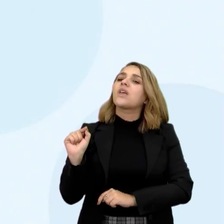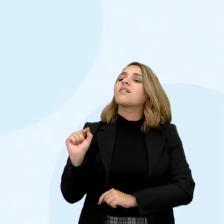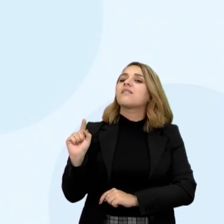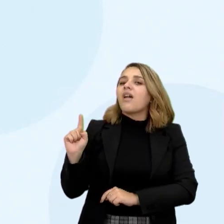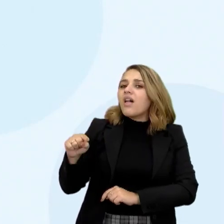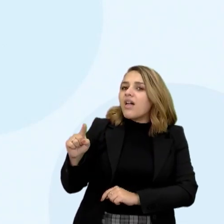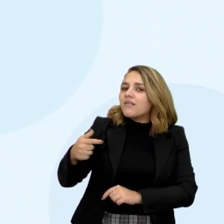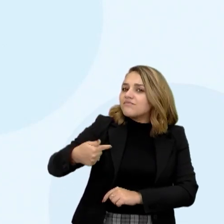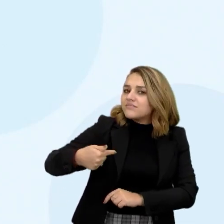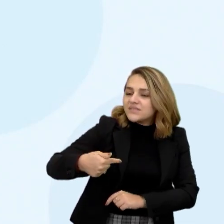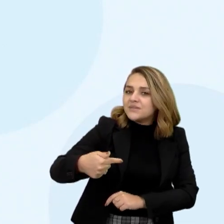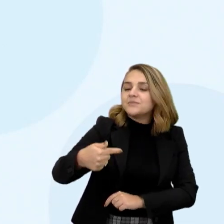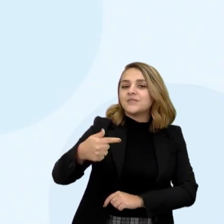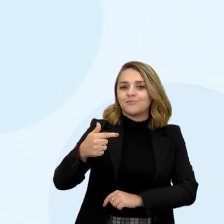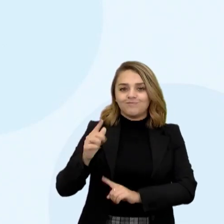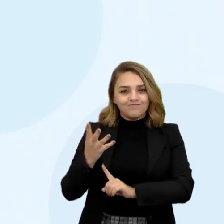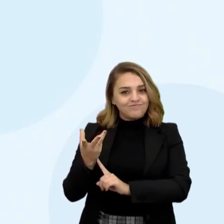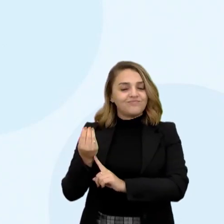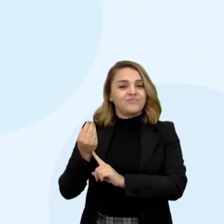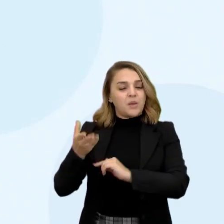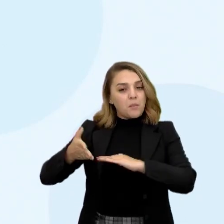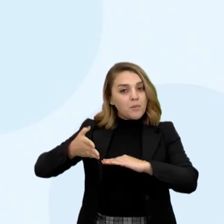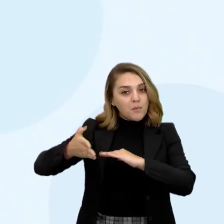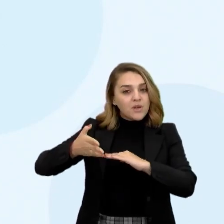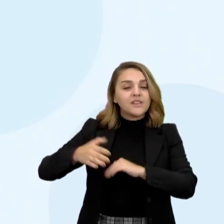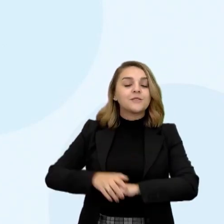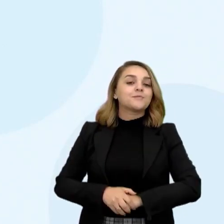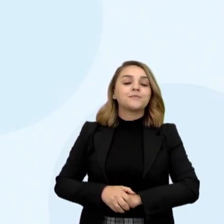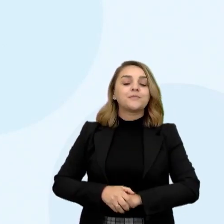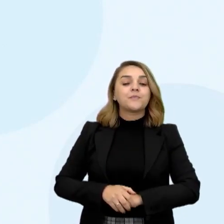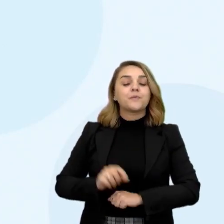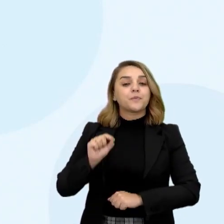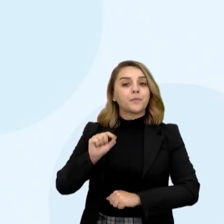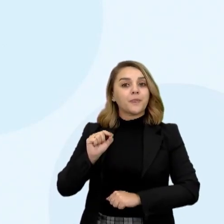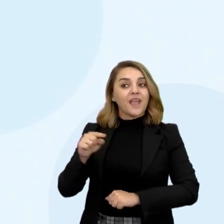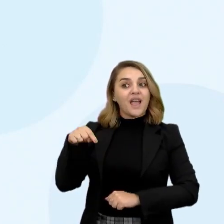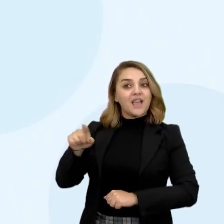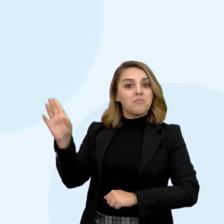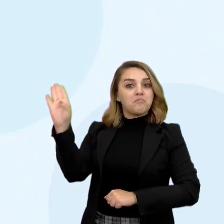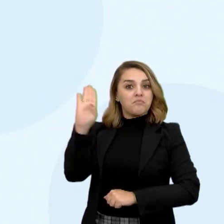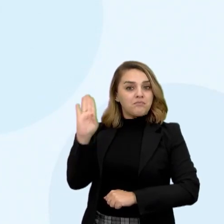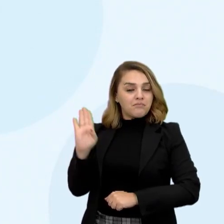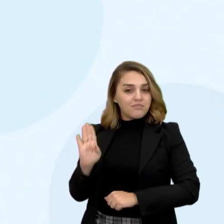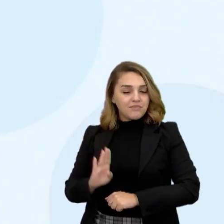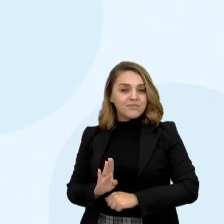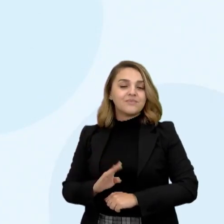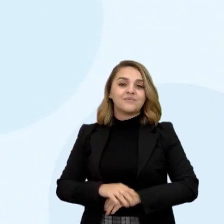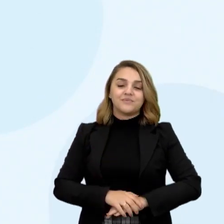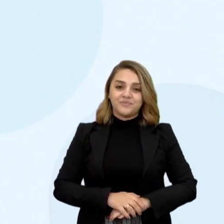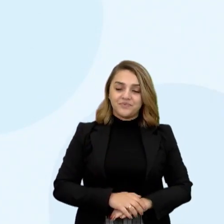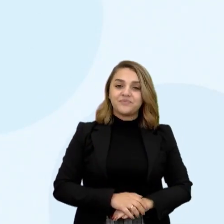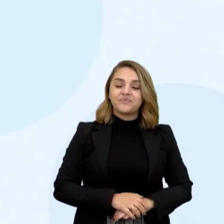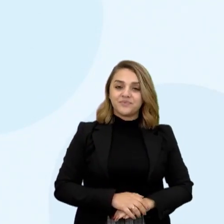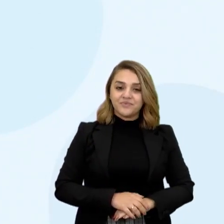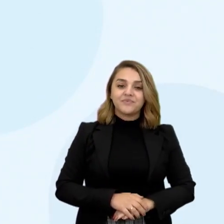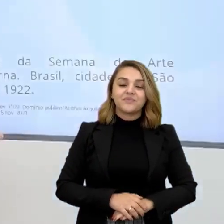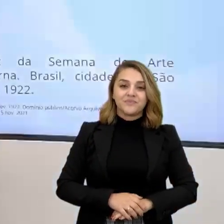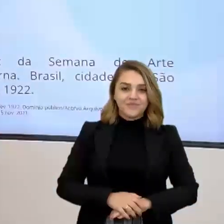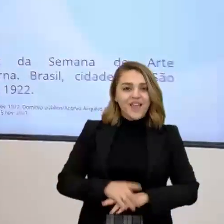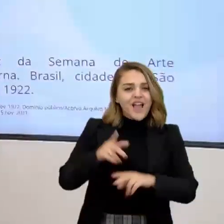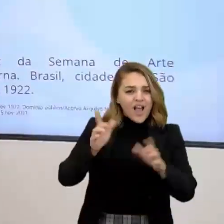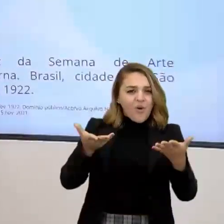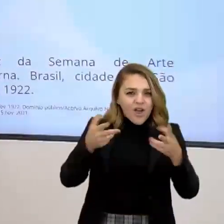de 22? A Semana de Arte Moderna de 22 foi o quê? No Brasil, aí vamos lá, senta que lá vem